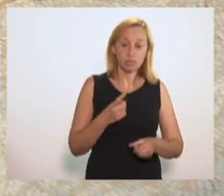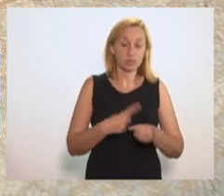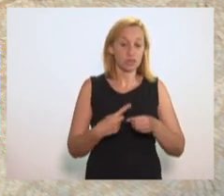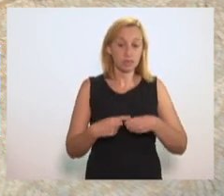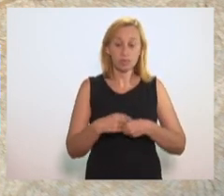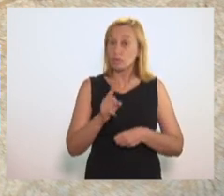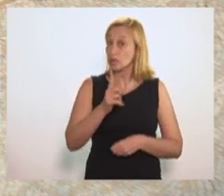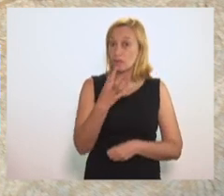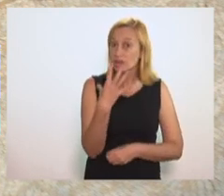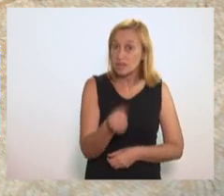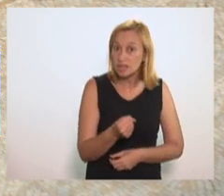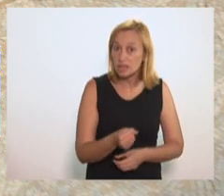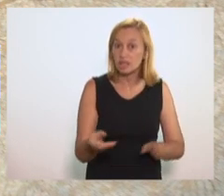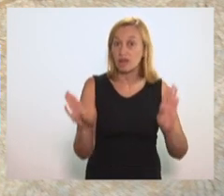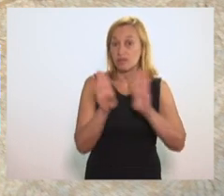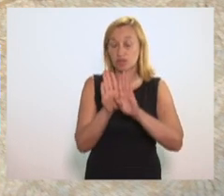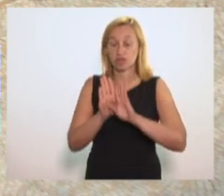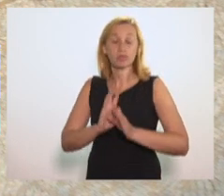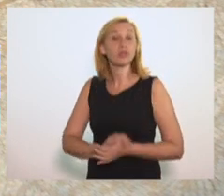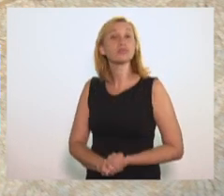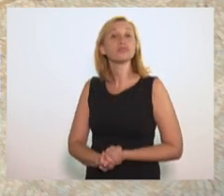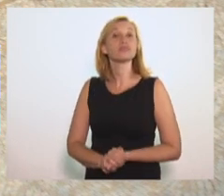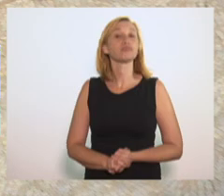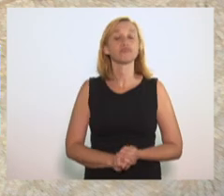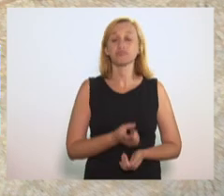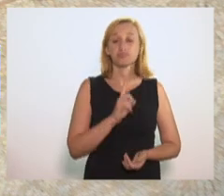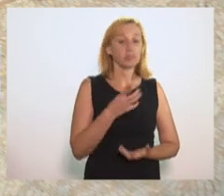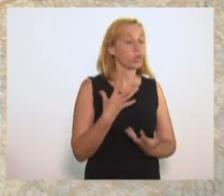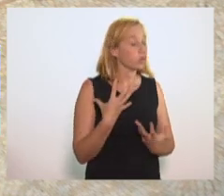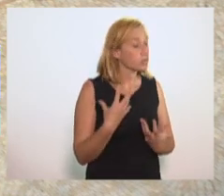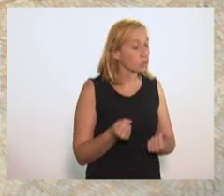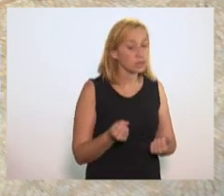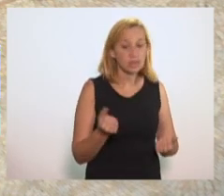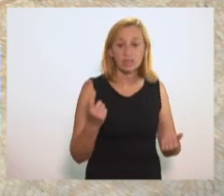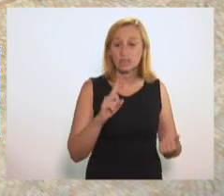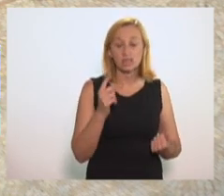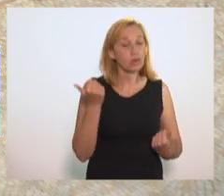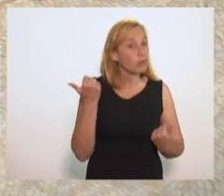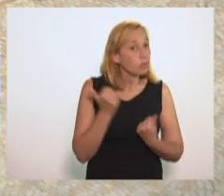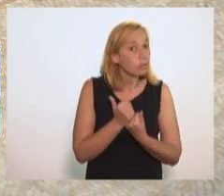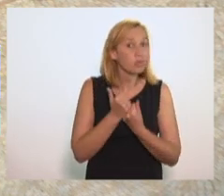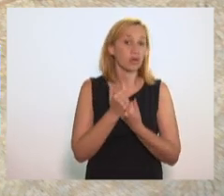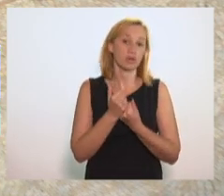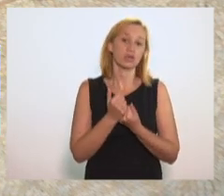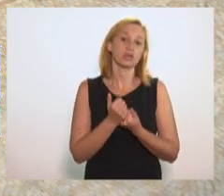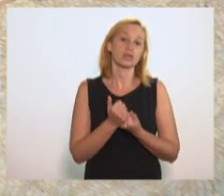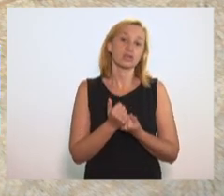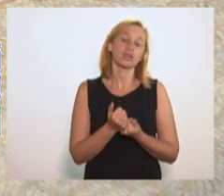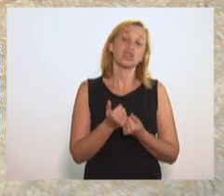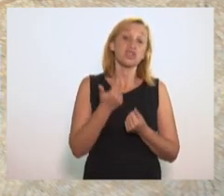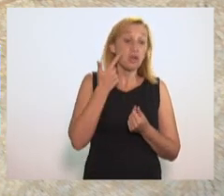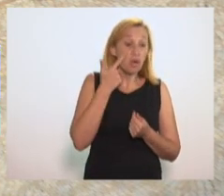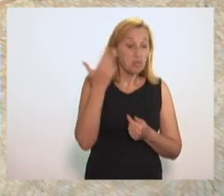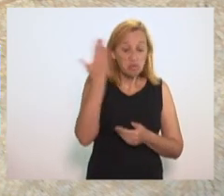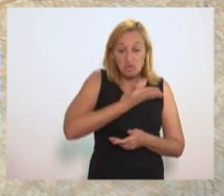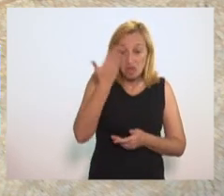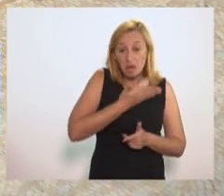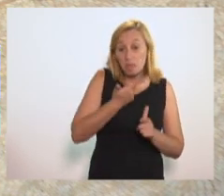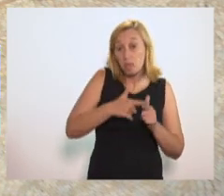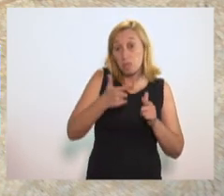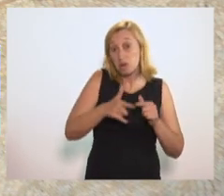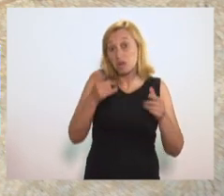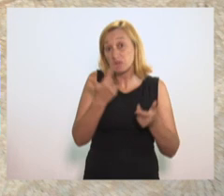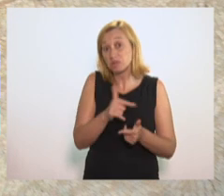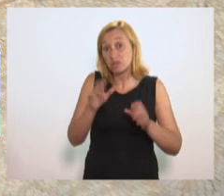não recomenda o fechamento do hospital também não ou melhor não aponta a necessidade a existência de um problema infraestrutural ou seja